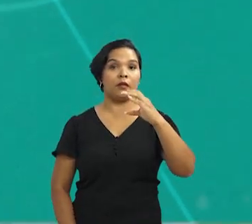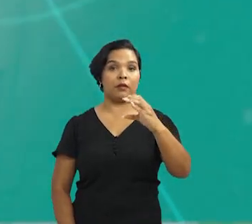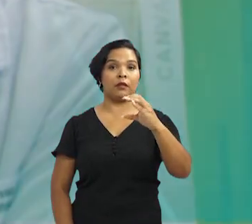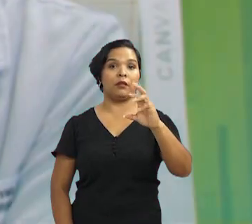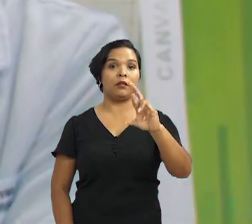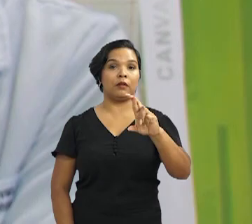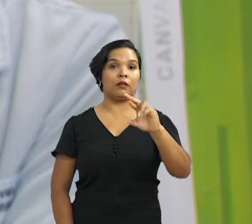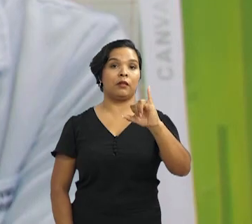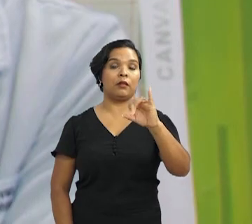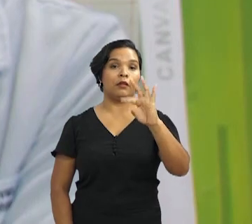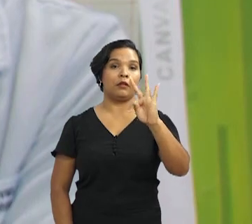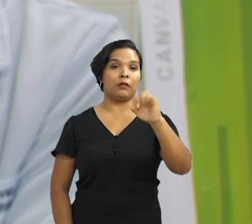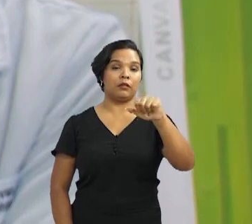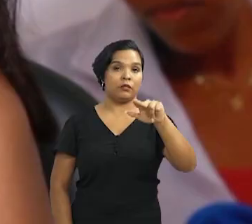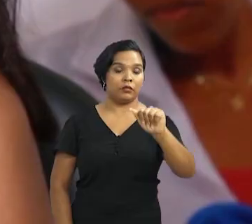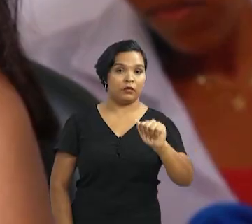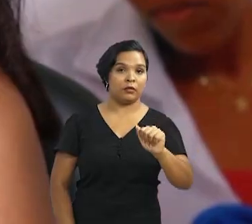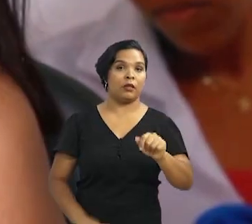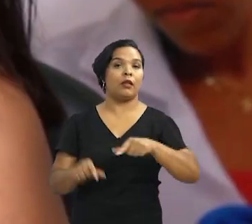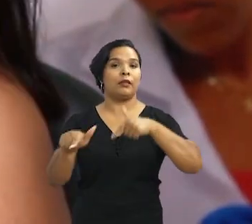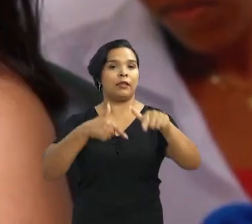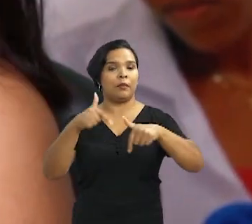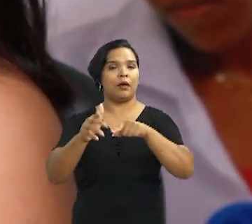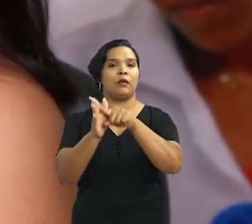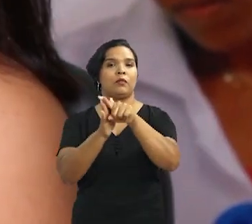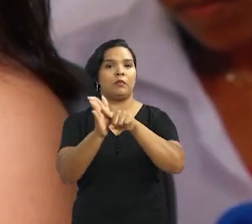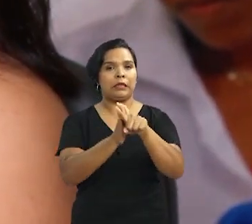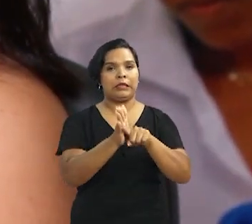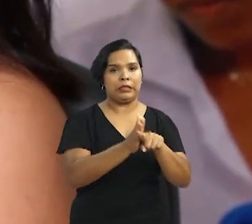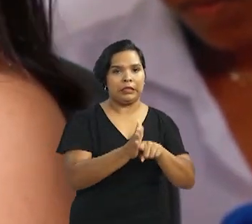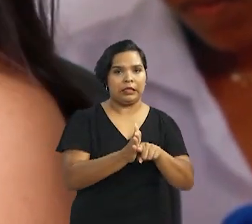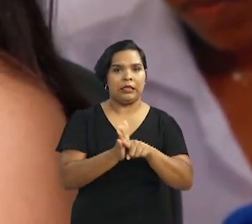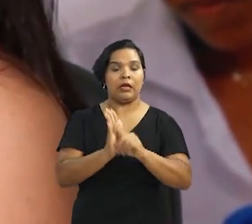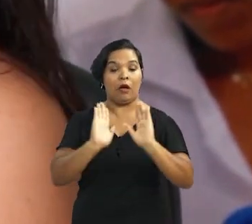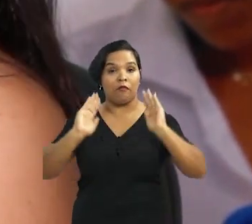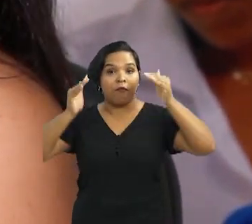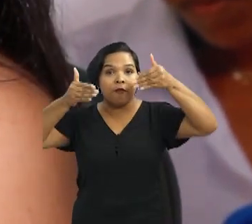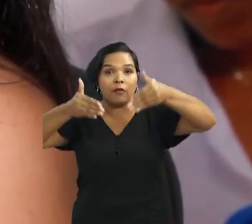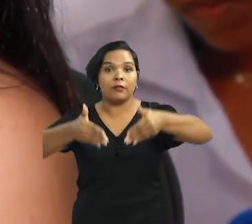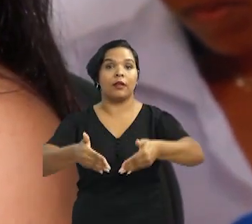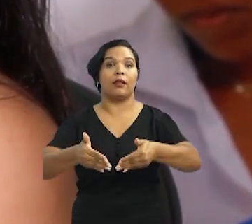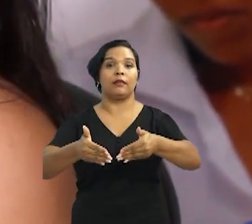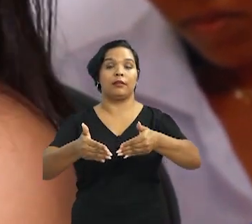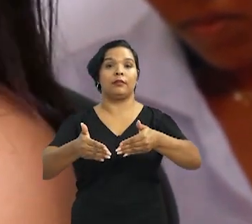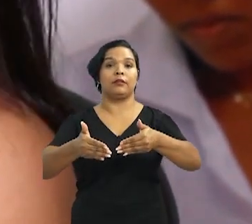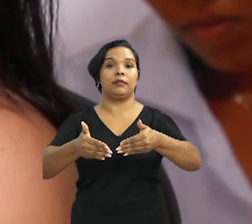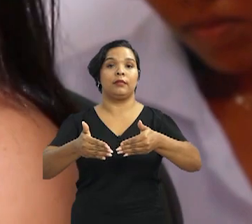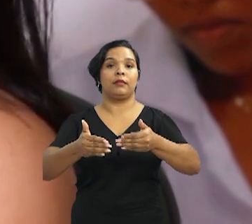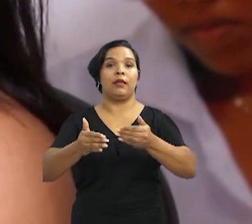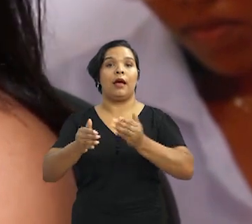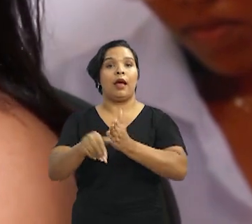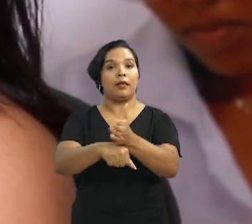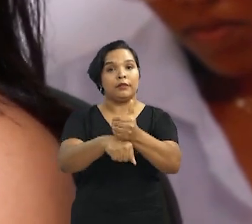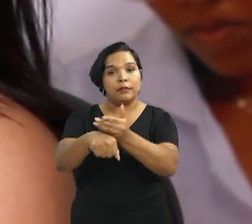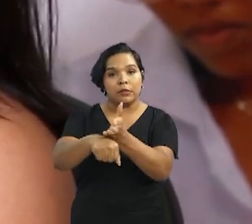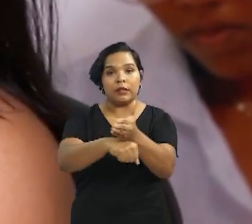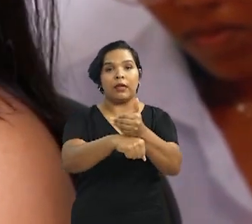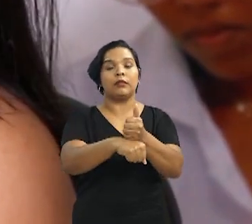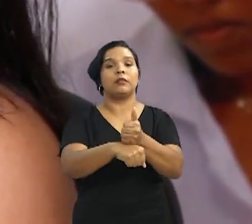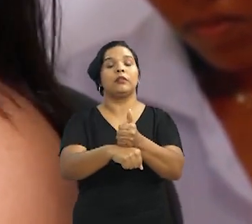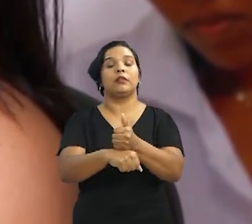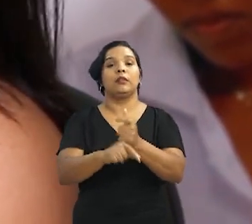Eu sou a professora Cristiane Lemos, trabalho com pesquisas, tá? Pesquisas